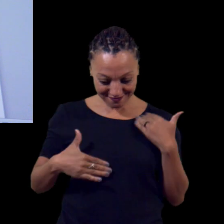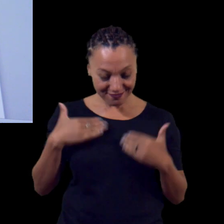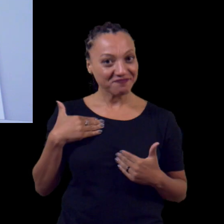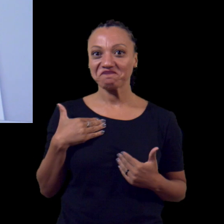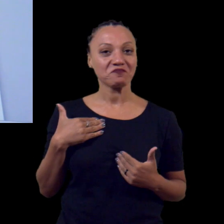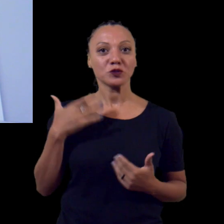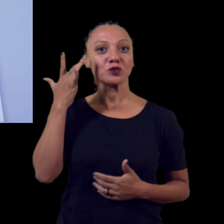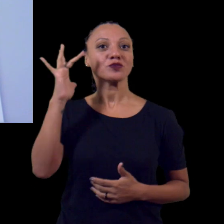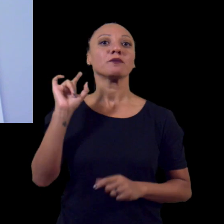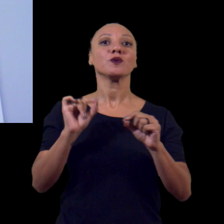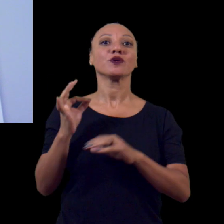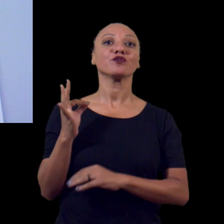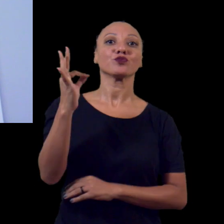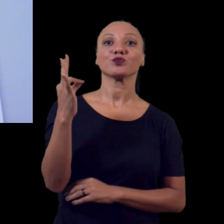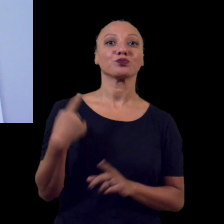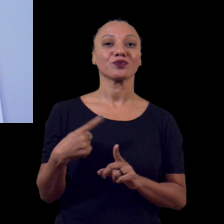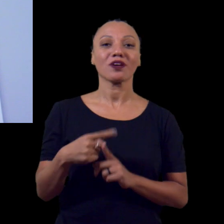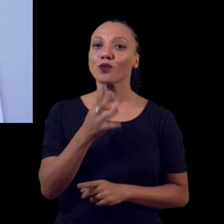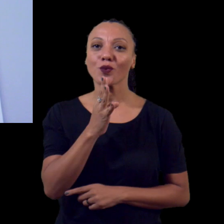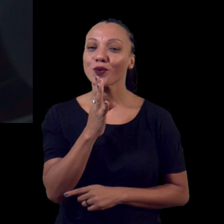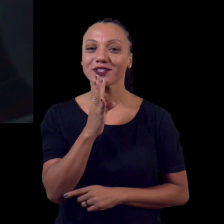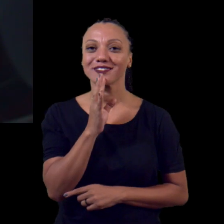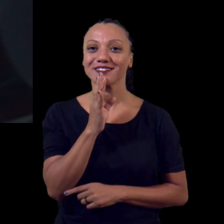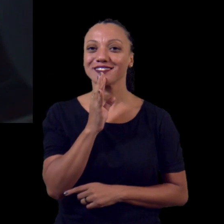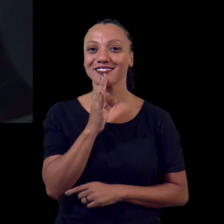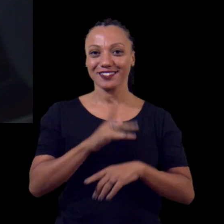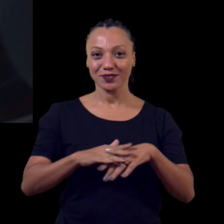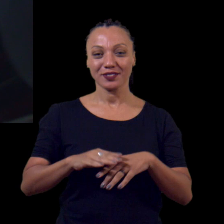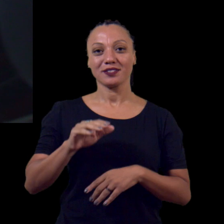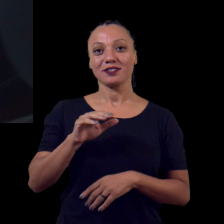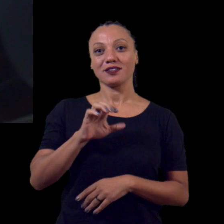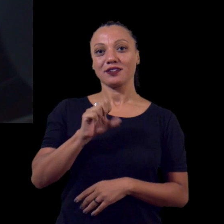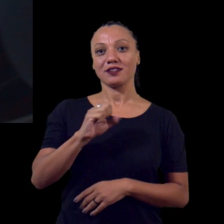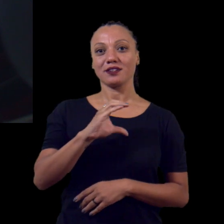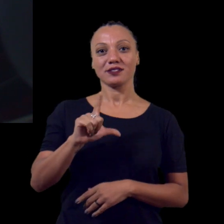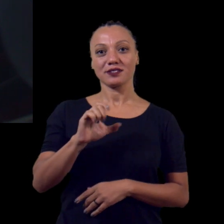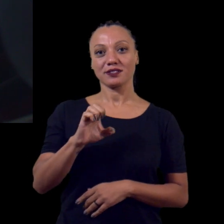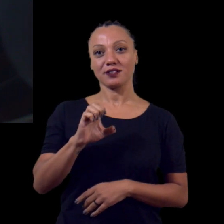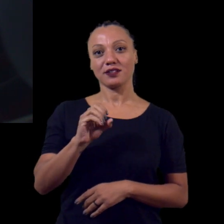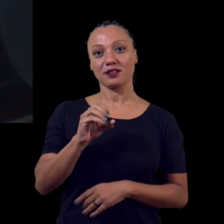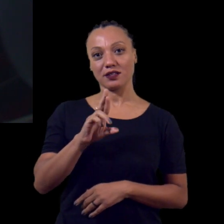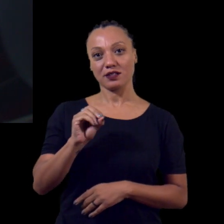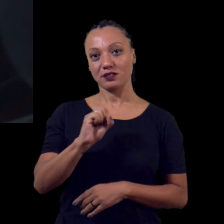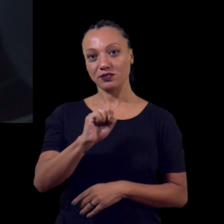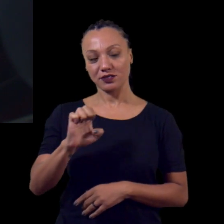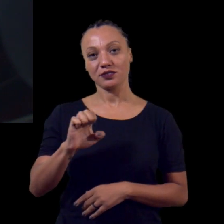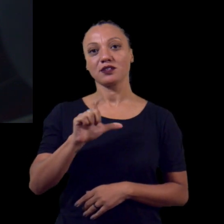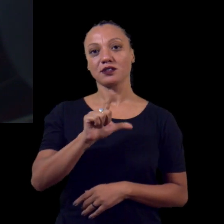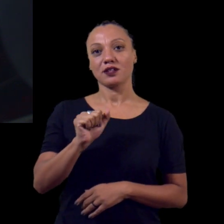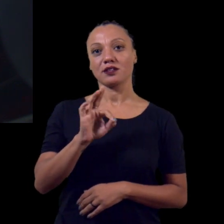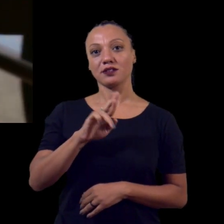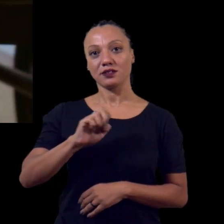poderiam imaginar qual seria o desfecho, até porque não conheciam a esclerose lateral amiotrófica. Eu mesmo nunca tinha